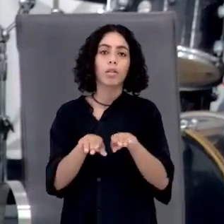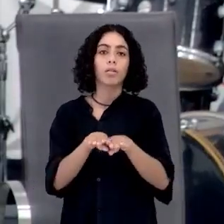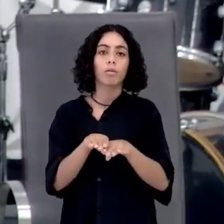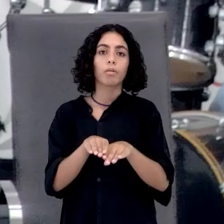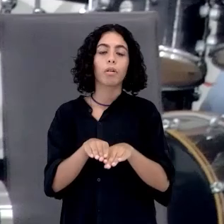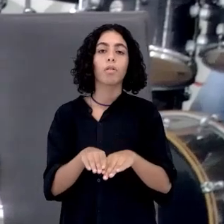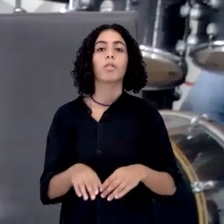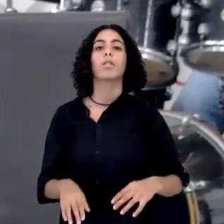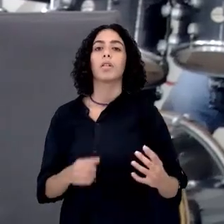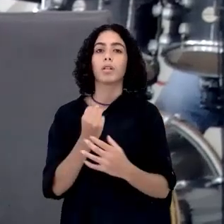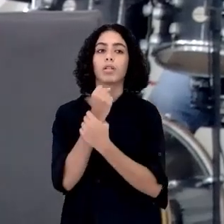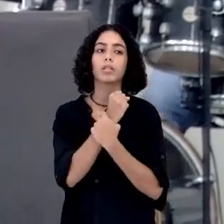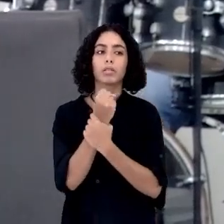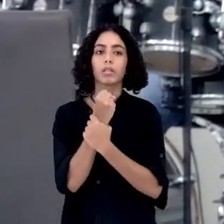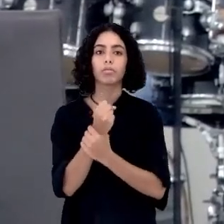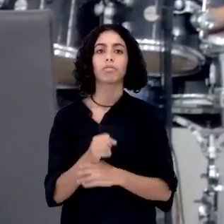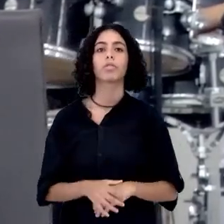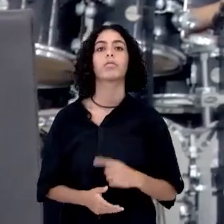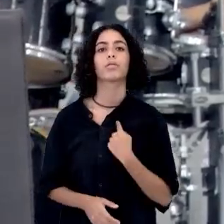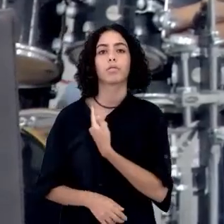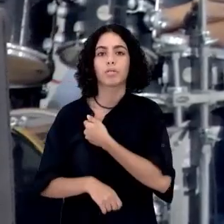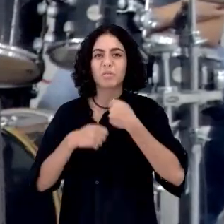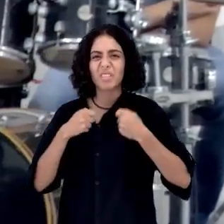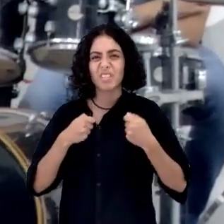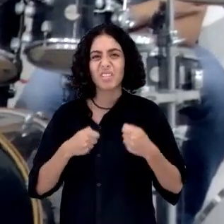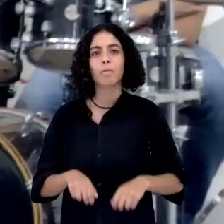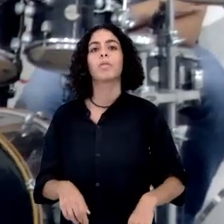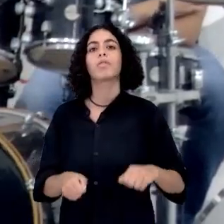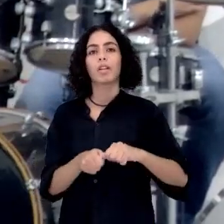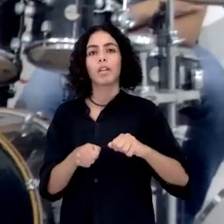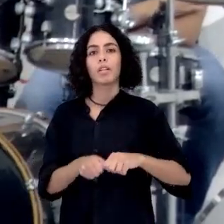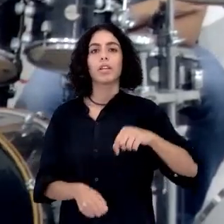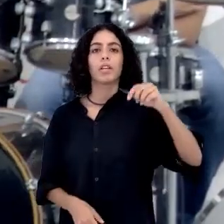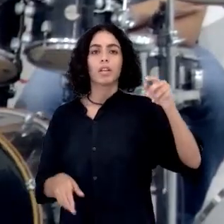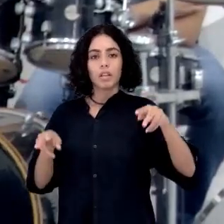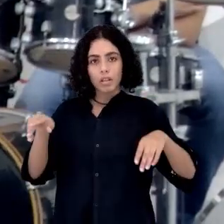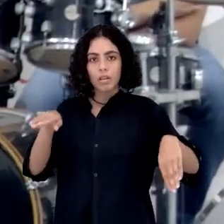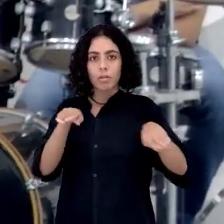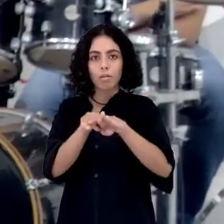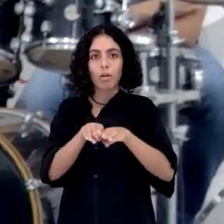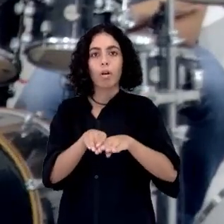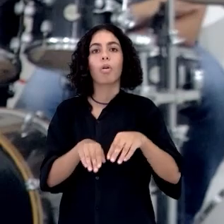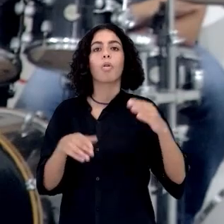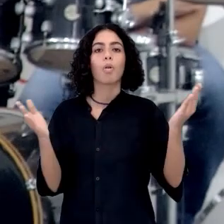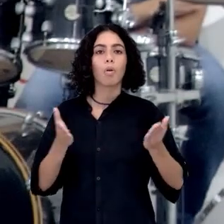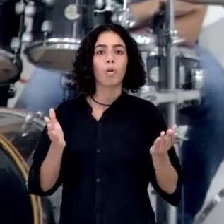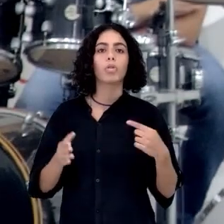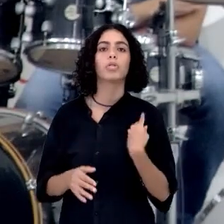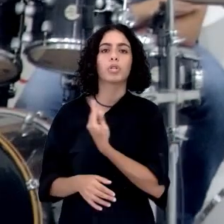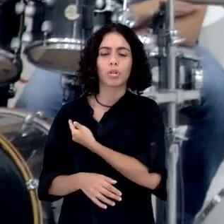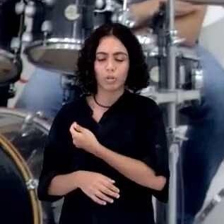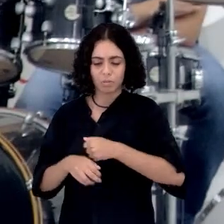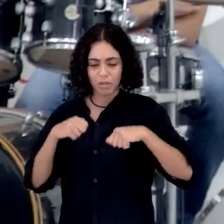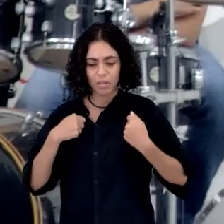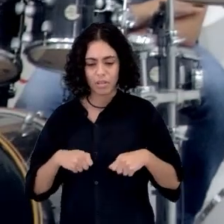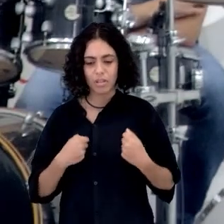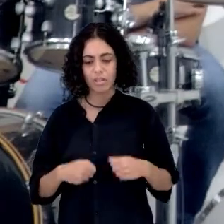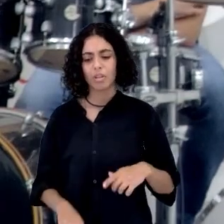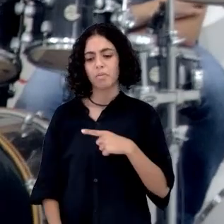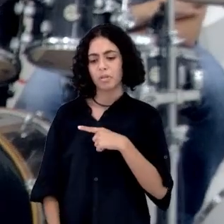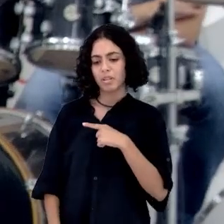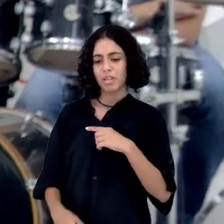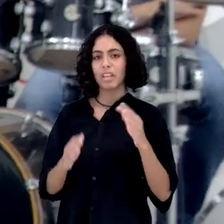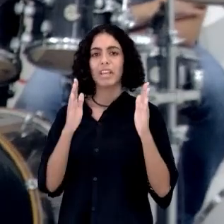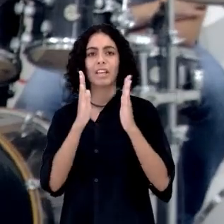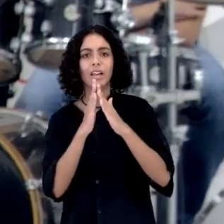vezes nós negligenciamos o fato de que a nossa casa, a nossa família, deve ser como